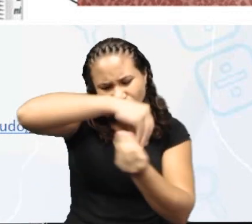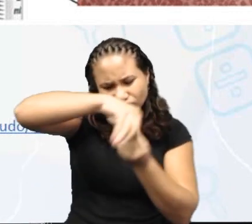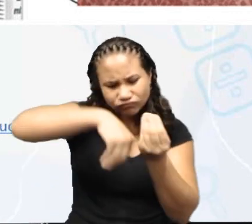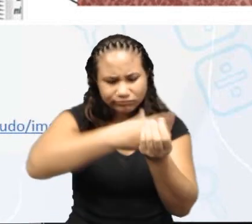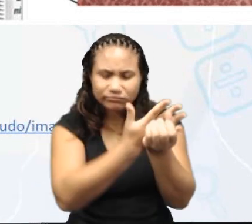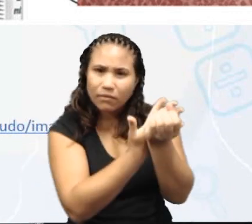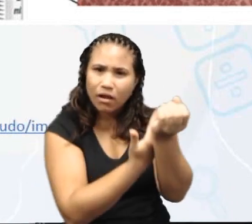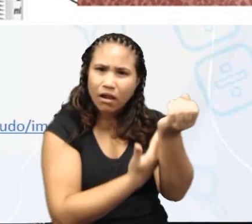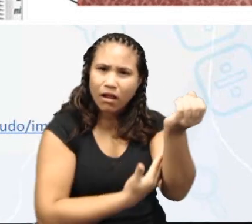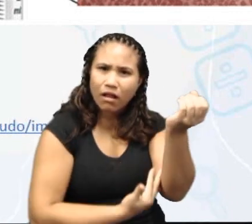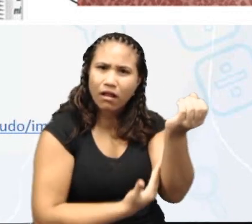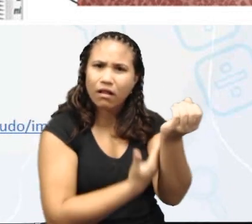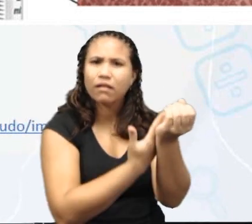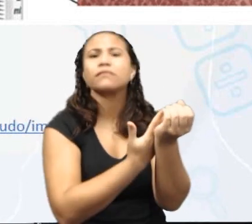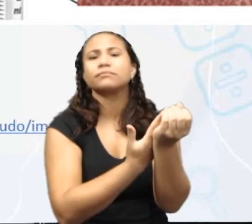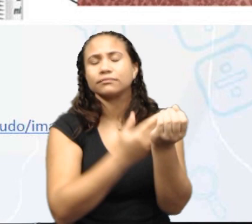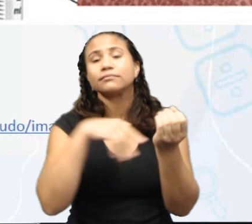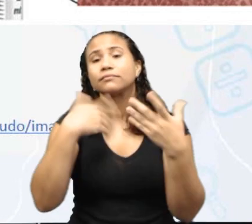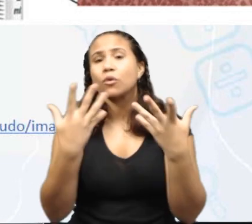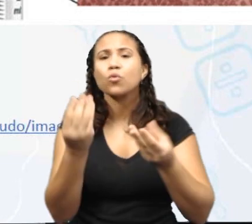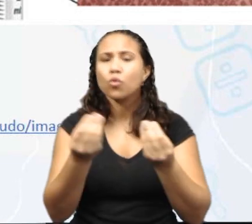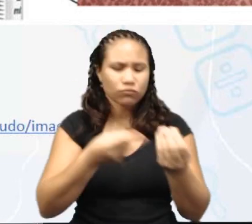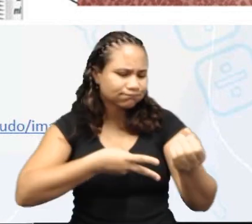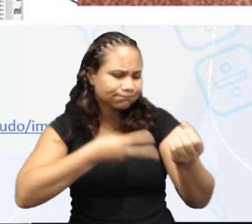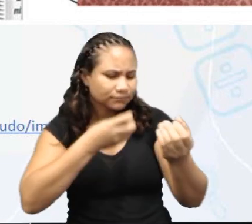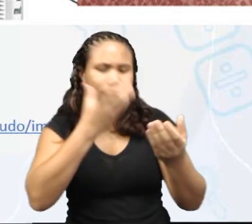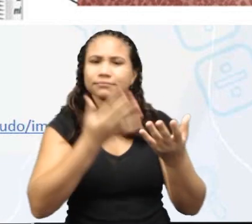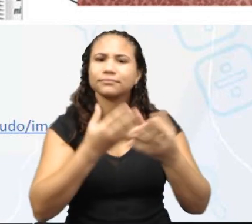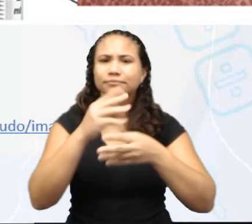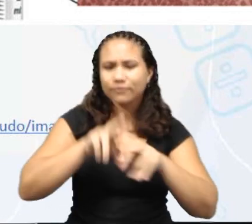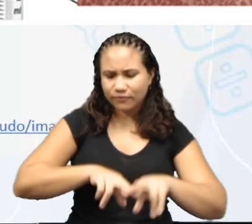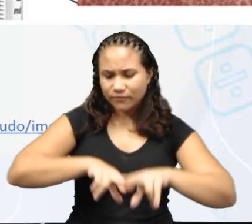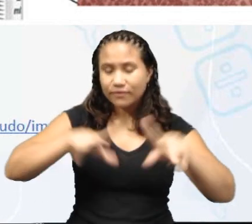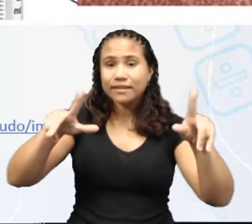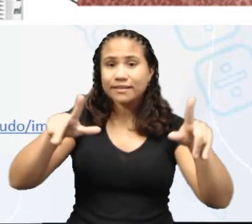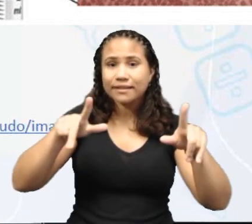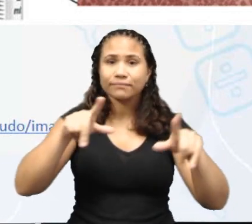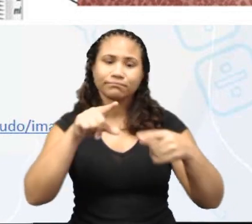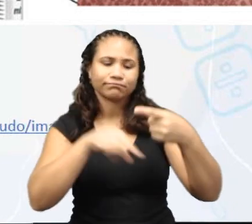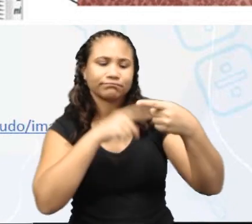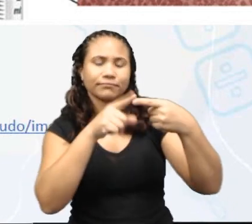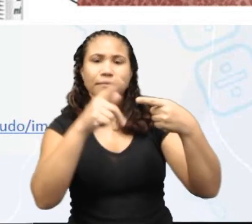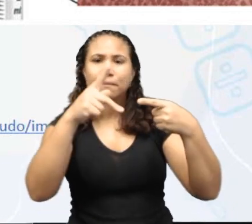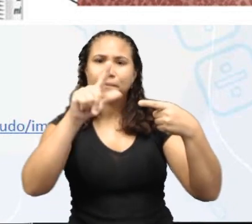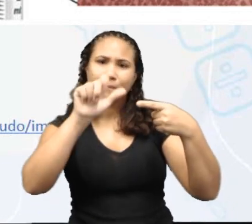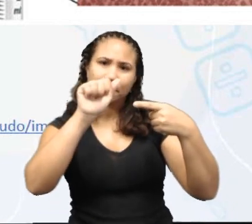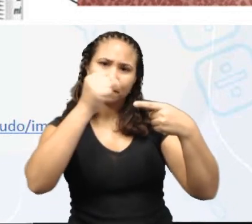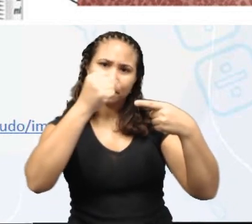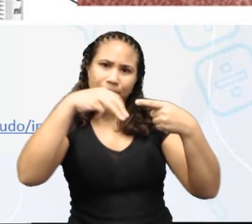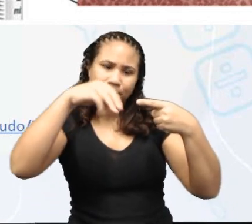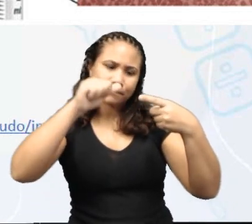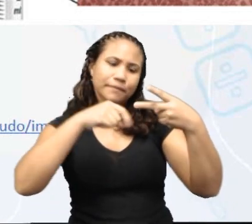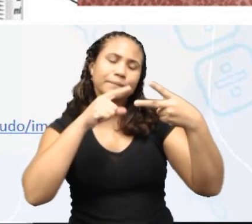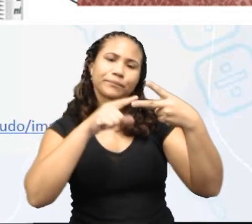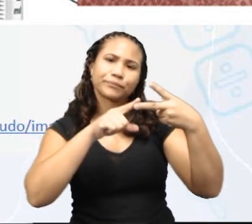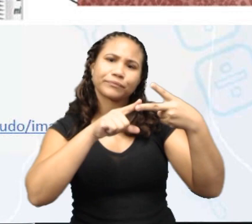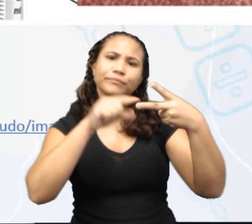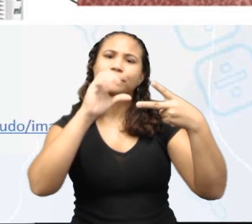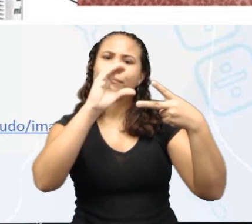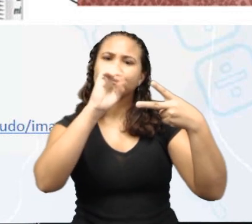que estão soltas ali dentro do plasma. Então, como eu consigo diferenciar o plasma das células, eu tenho uma mistura